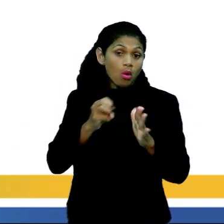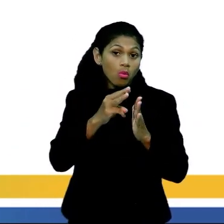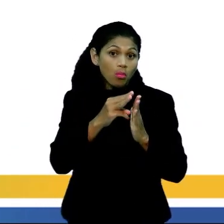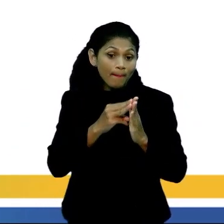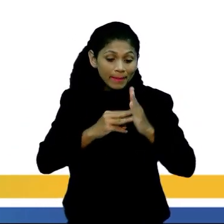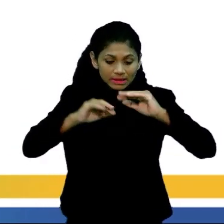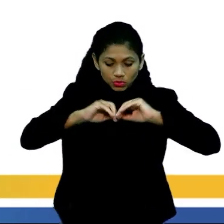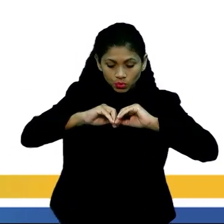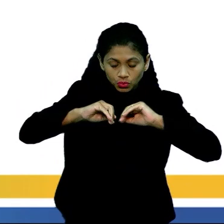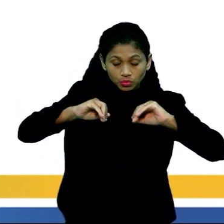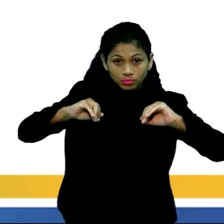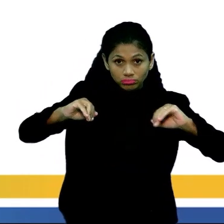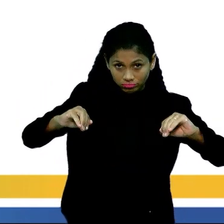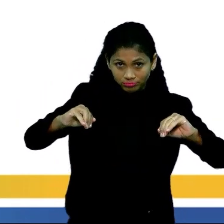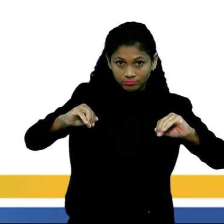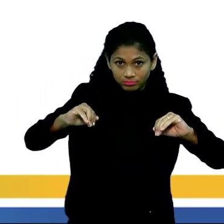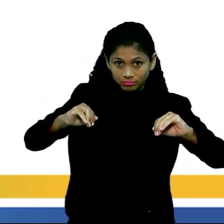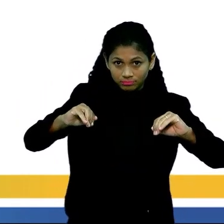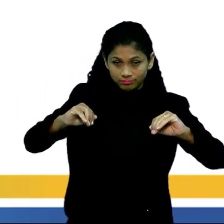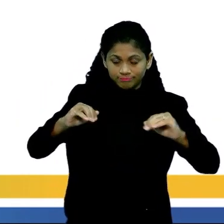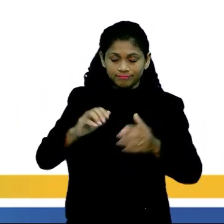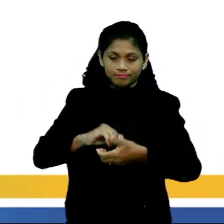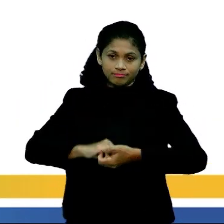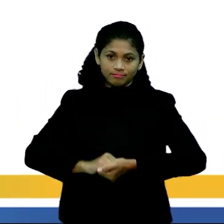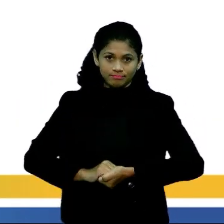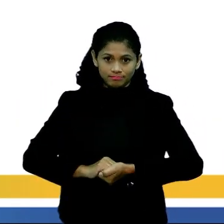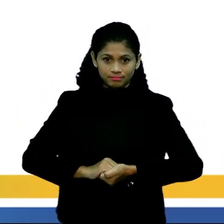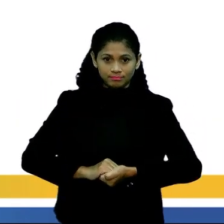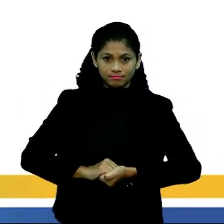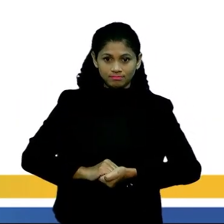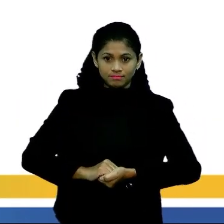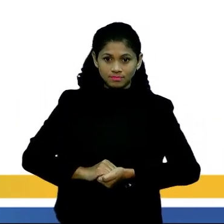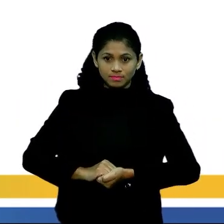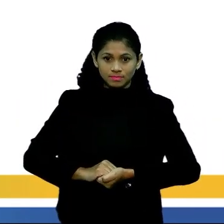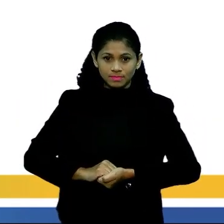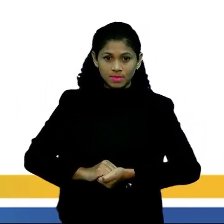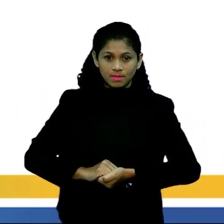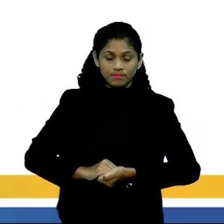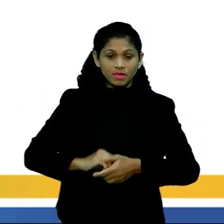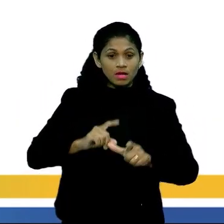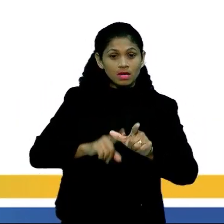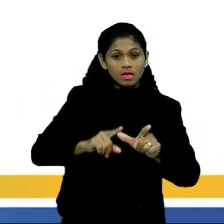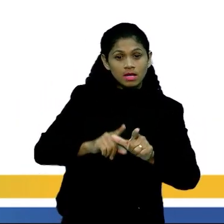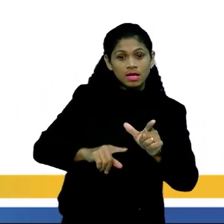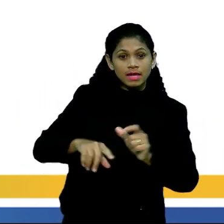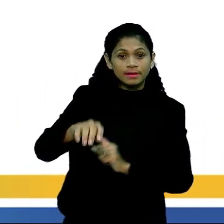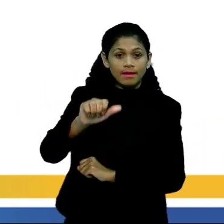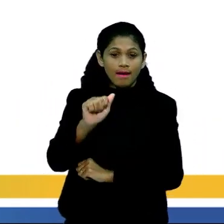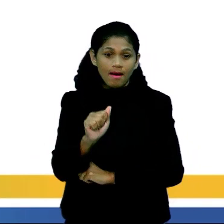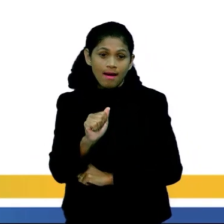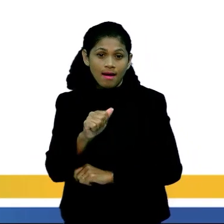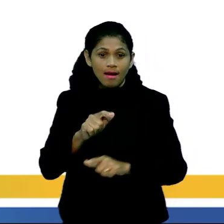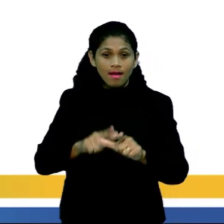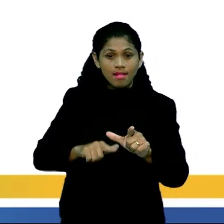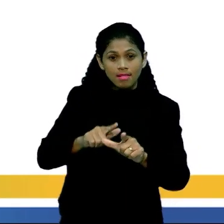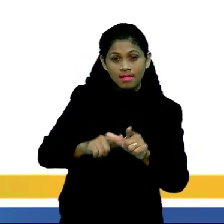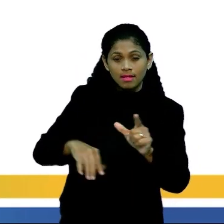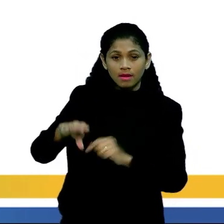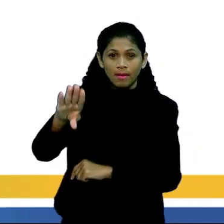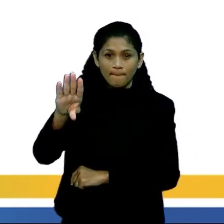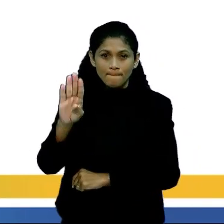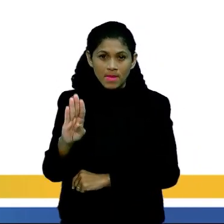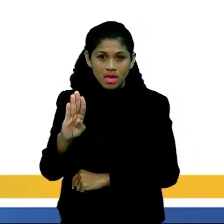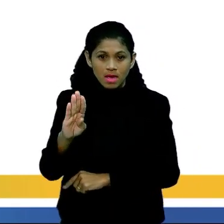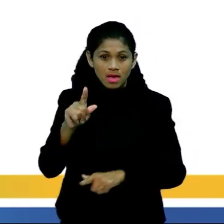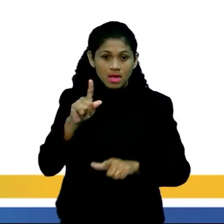separação mais se aproximam daquilo que a questão quer da gente. Separação mecânica não. Ó, letra B, separação magnética,